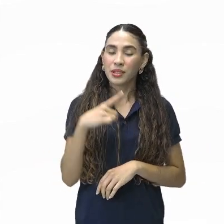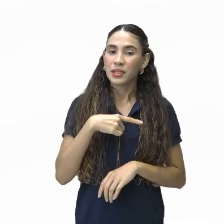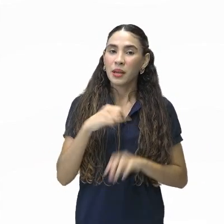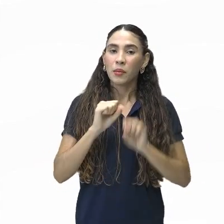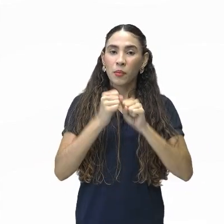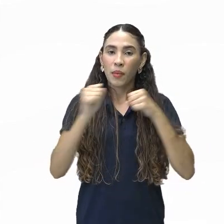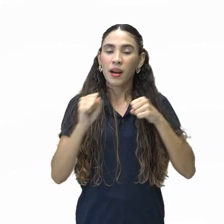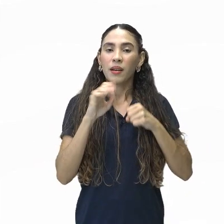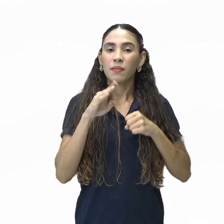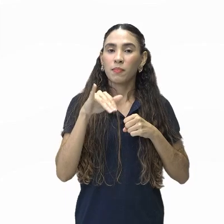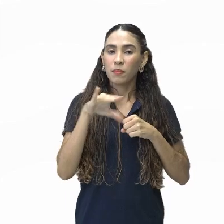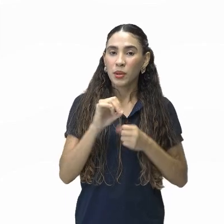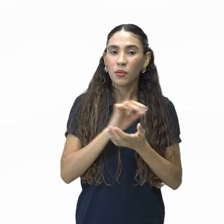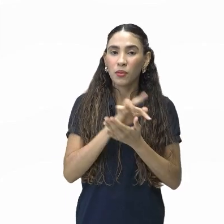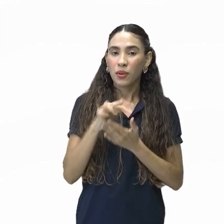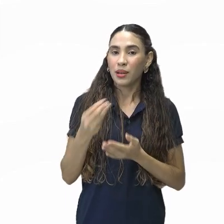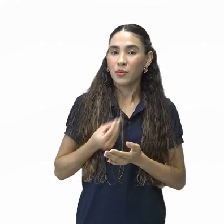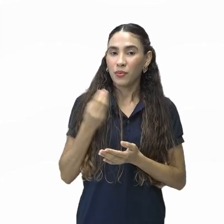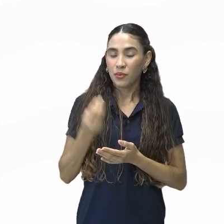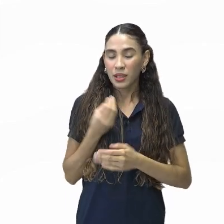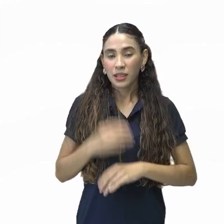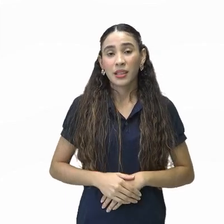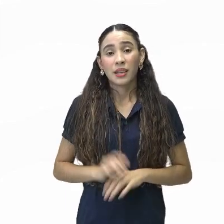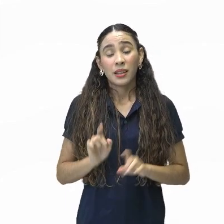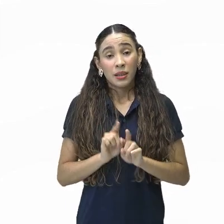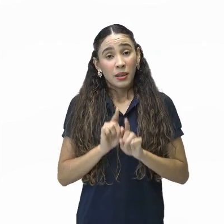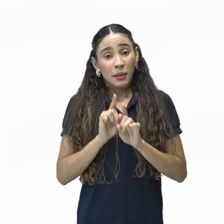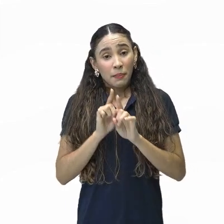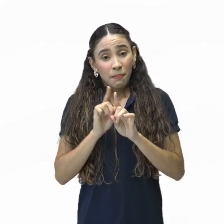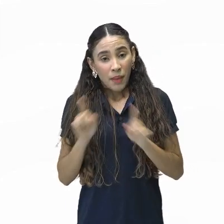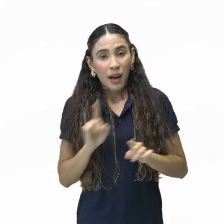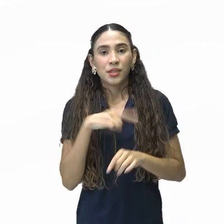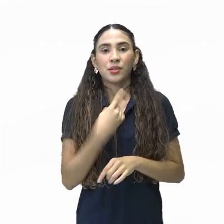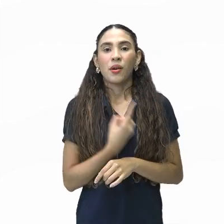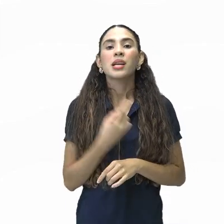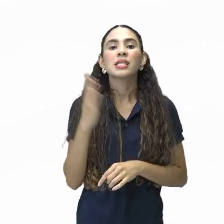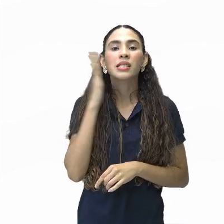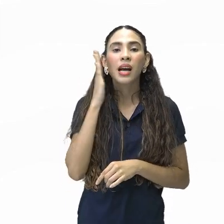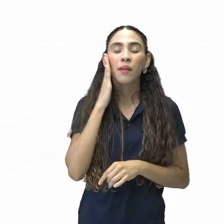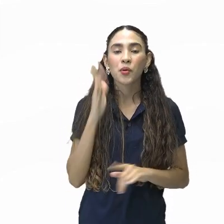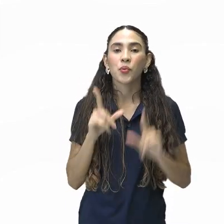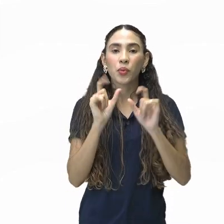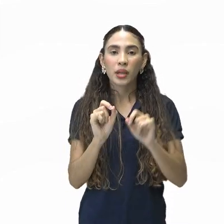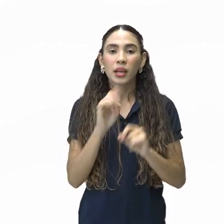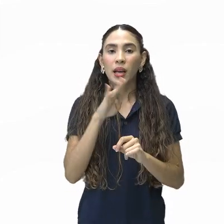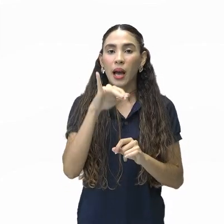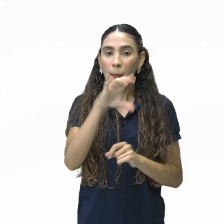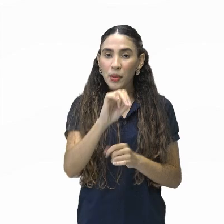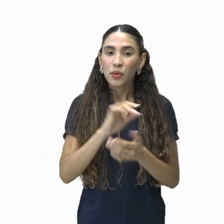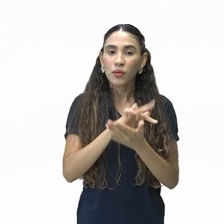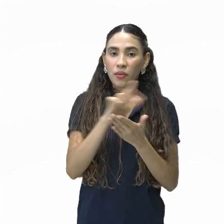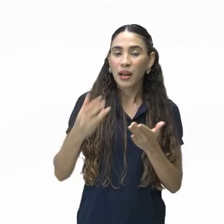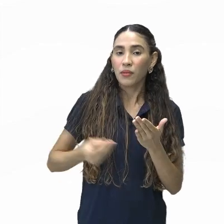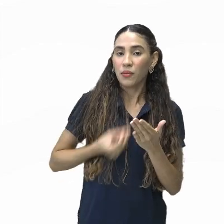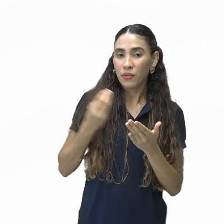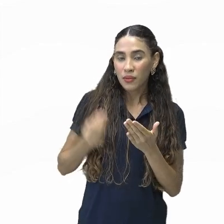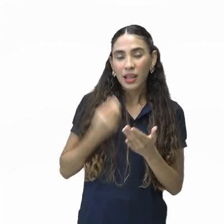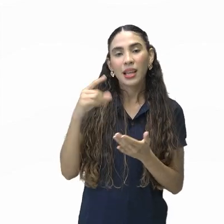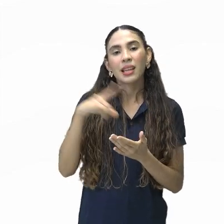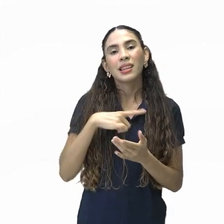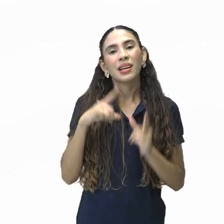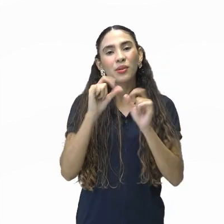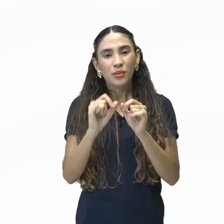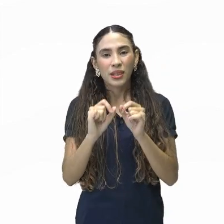grande biodiversidade. Mas, infelizmente, né, a gente sabe que a biodiversidade do nosso país ela tem